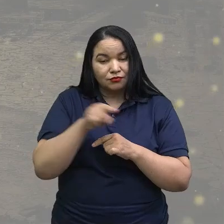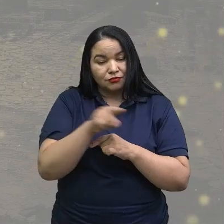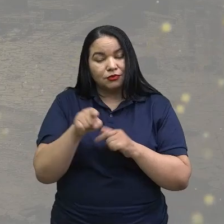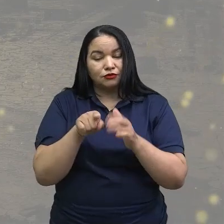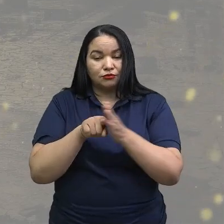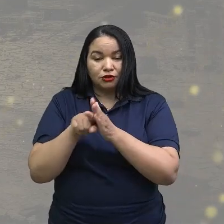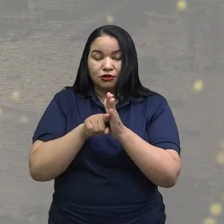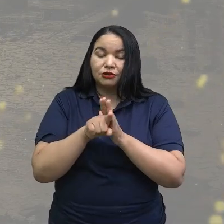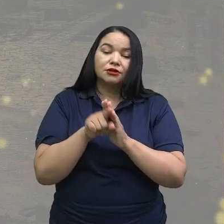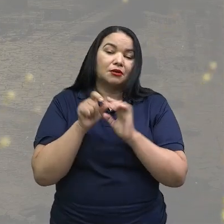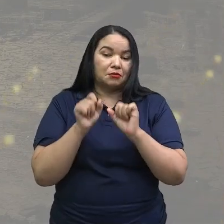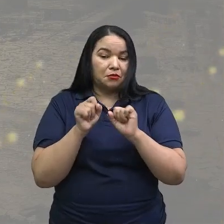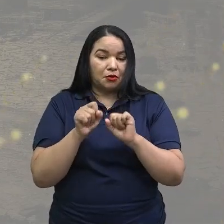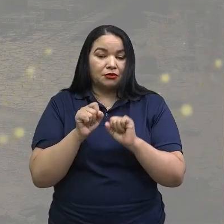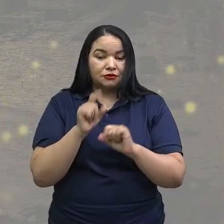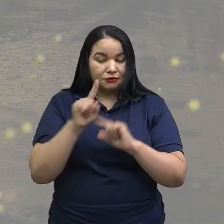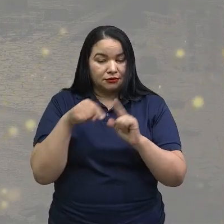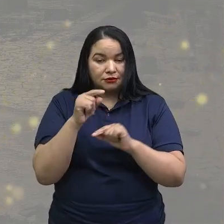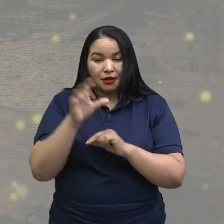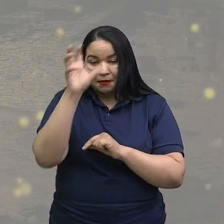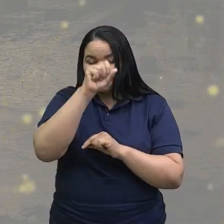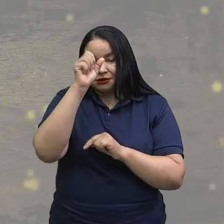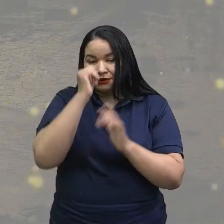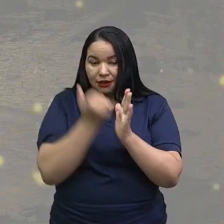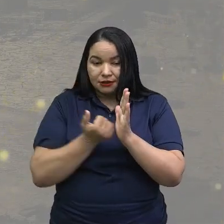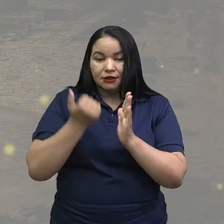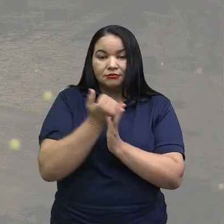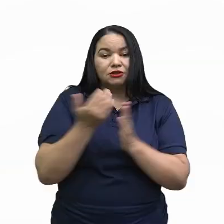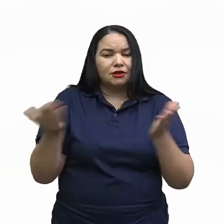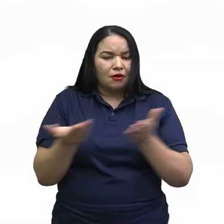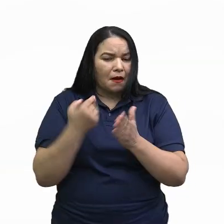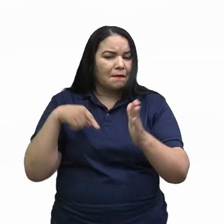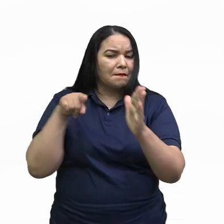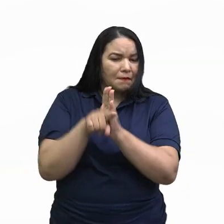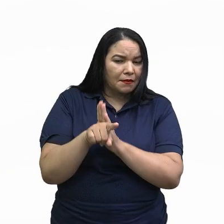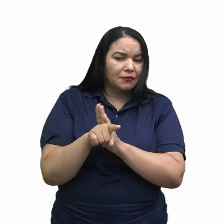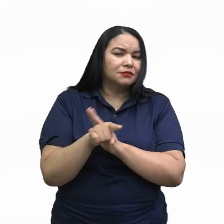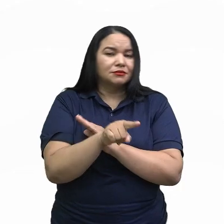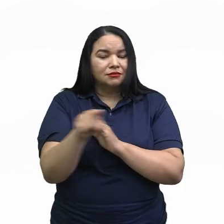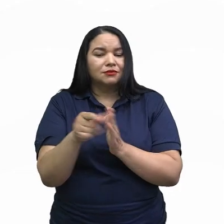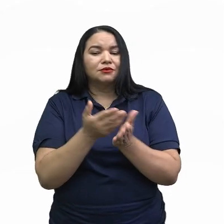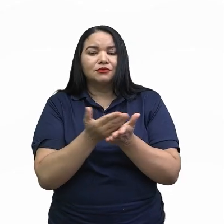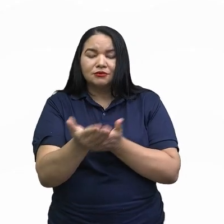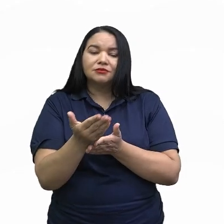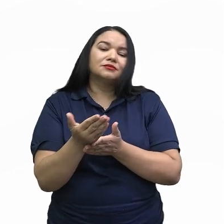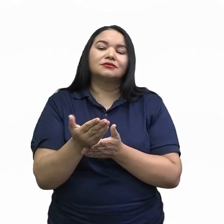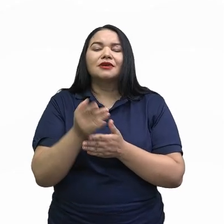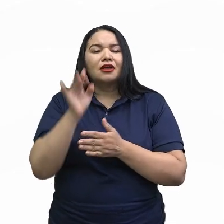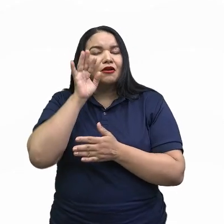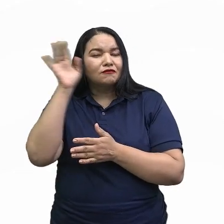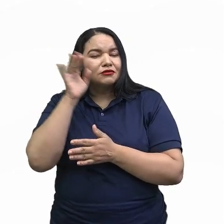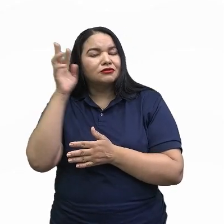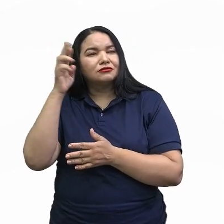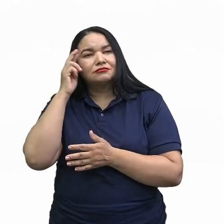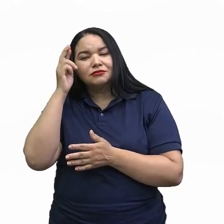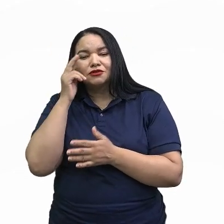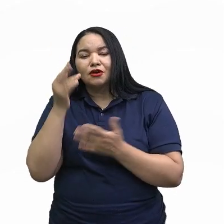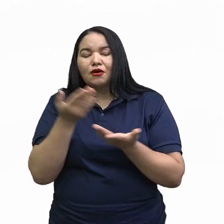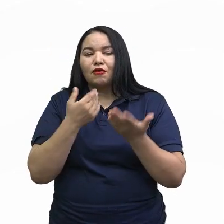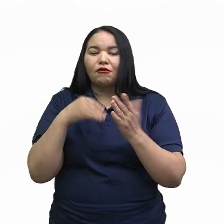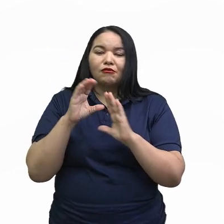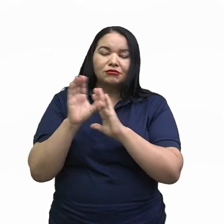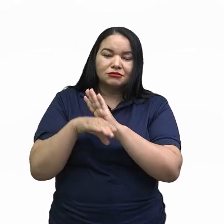gente reforçar, tá bom? Mas agora eu trouxe uma perguntinha para a gente iniciar a aula de hoje, né, refletir um pouquinho sobre esse conceito